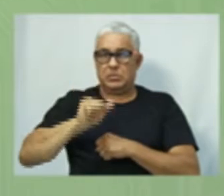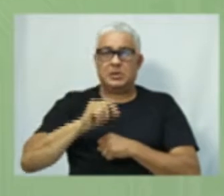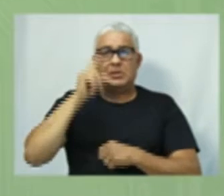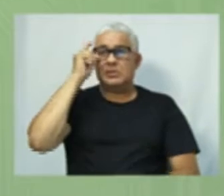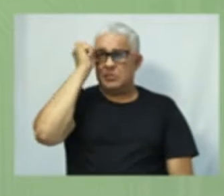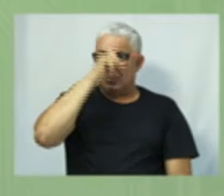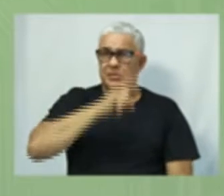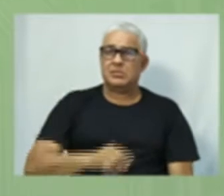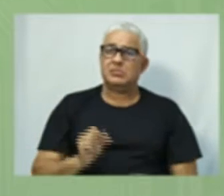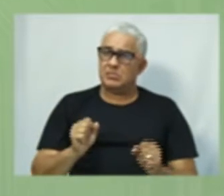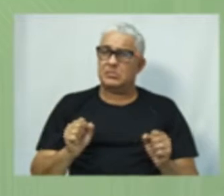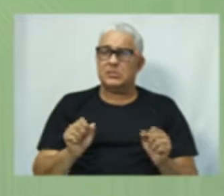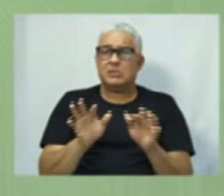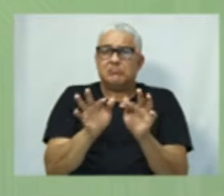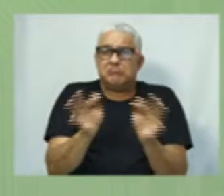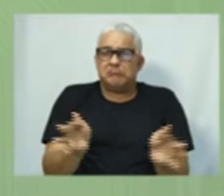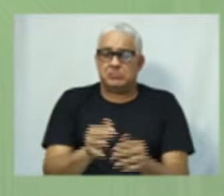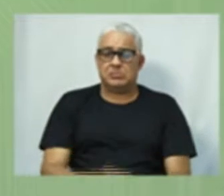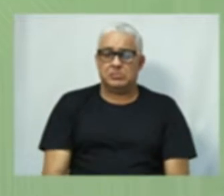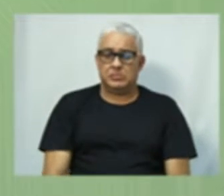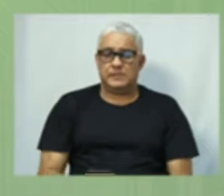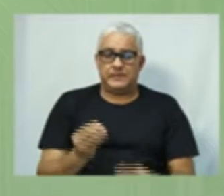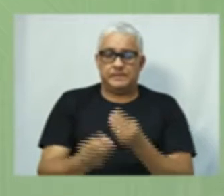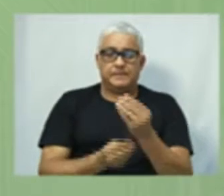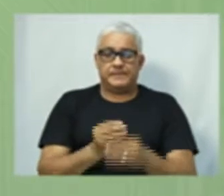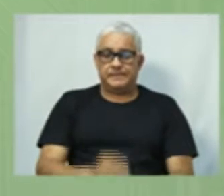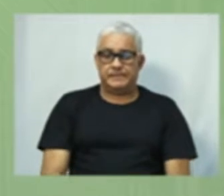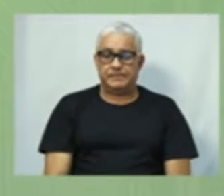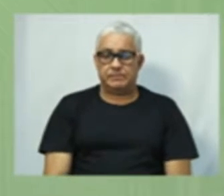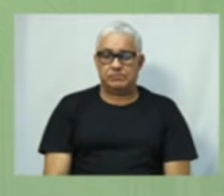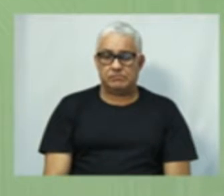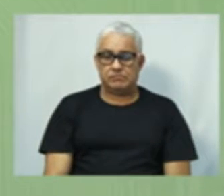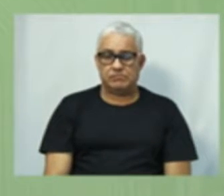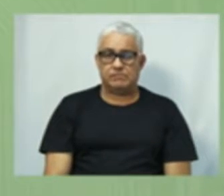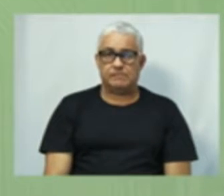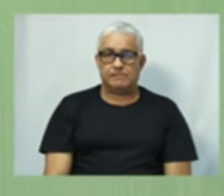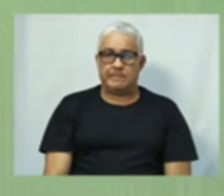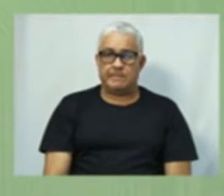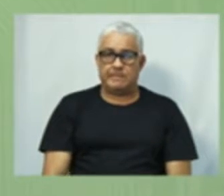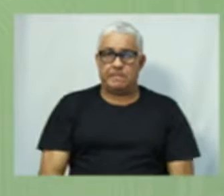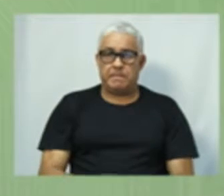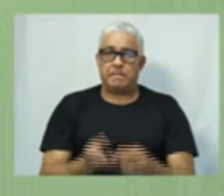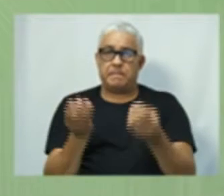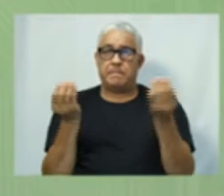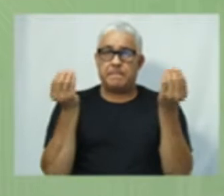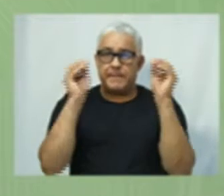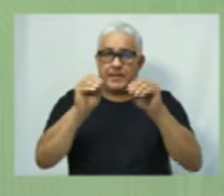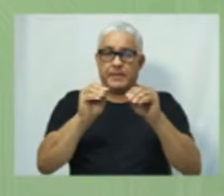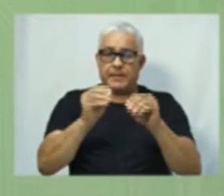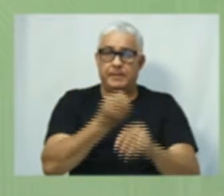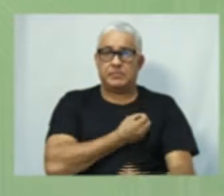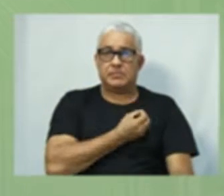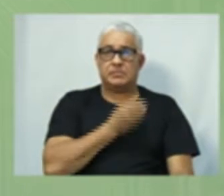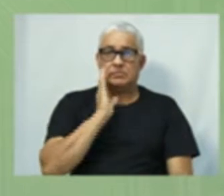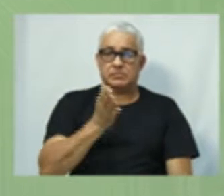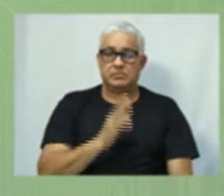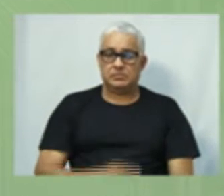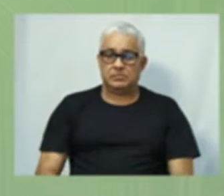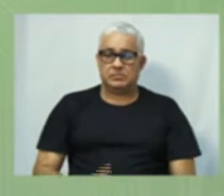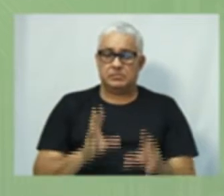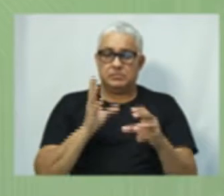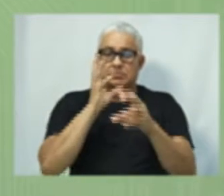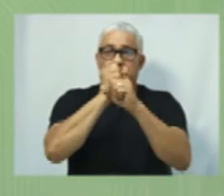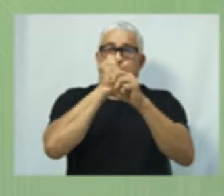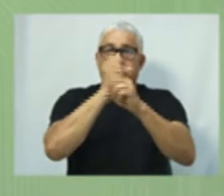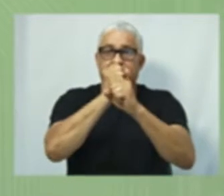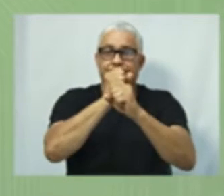pode simplificar esse cálculo. Como? Botando já uma fórmula aqui, botando um número que já acumula